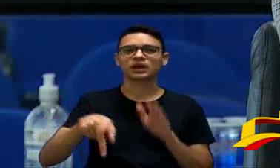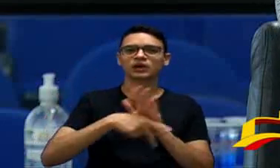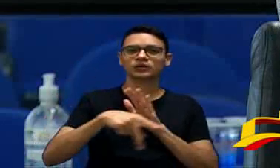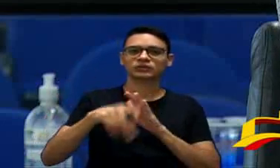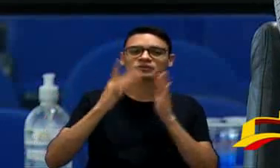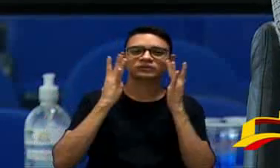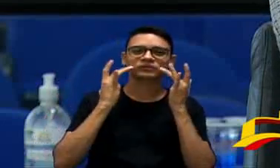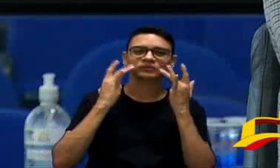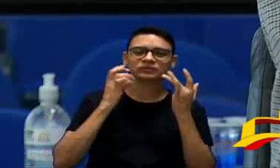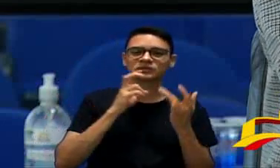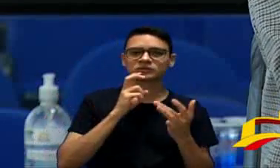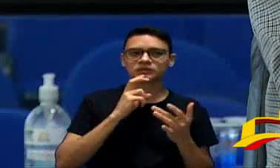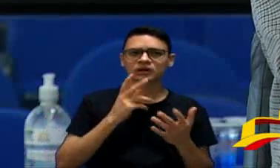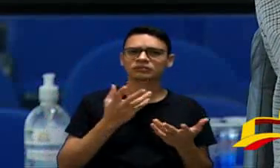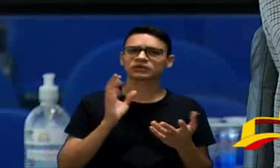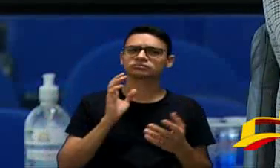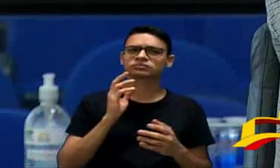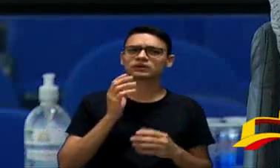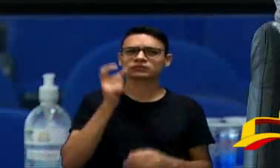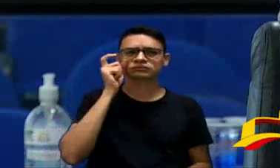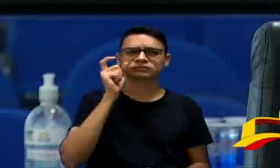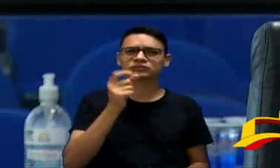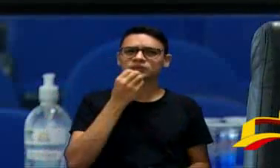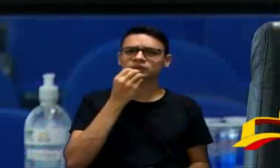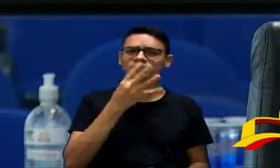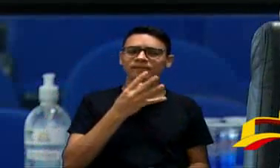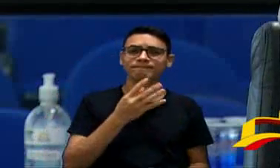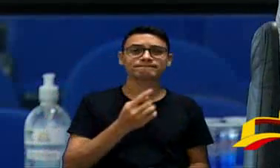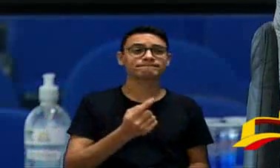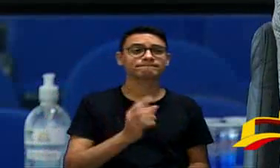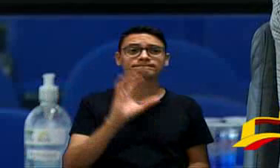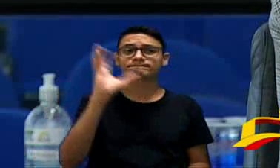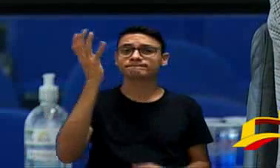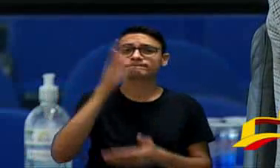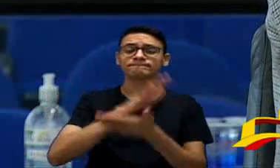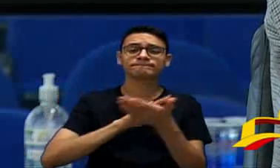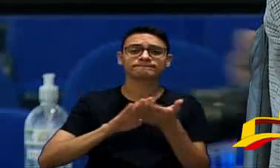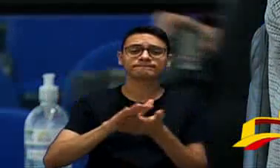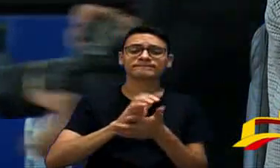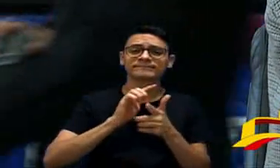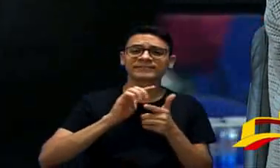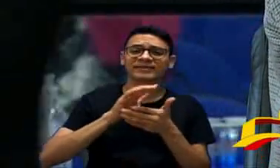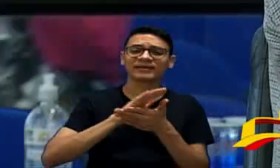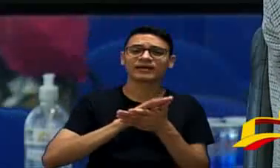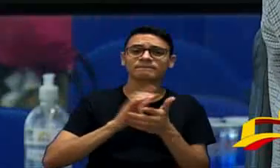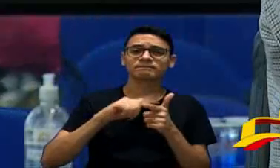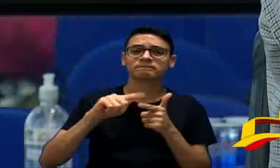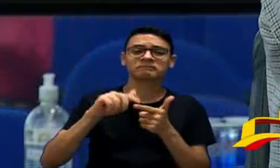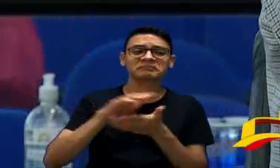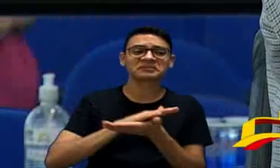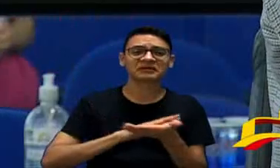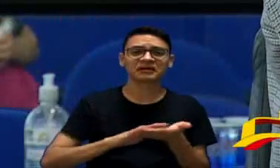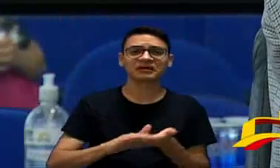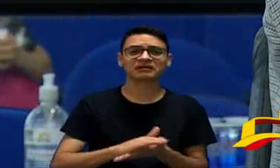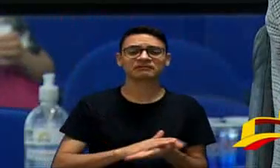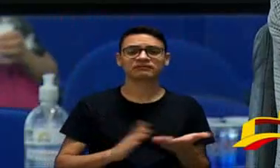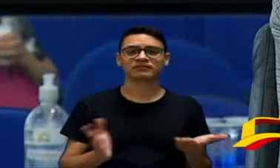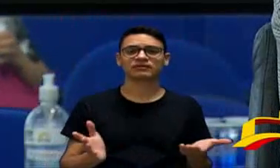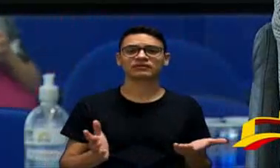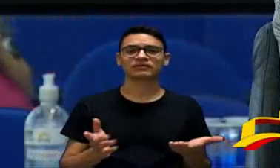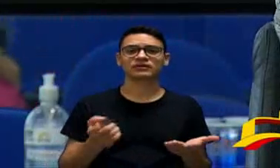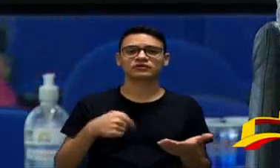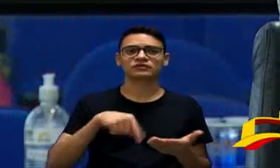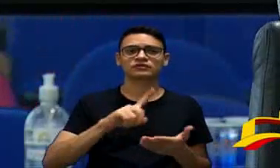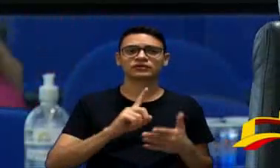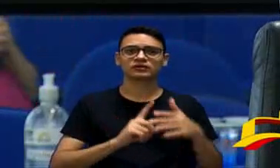Olha, foi muito interessante o encontro. E não houve um incidente, vereador. Um incidente. Você botar naquele